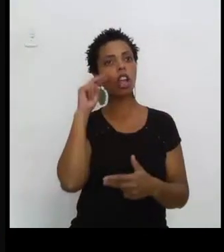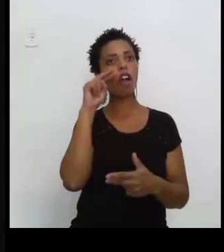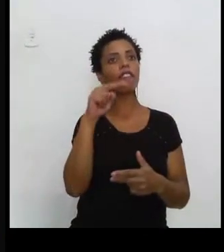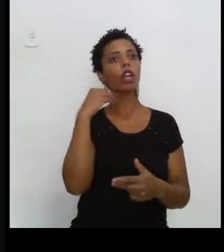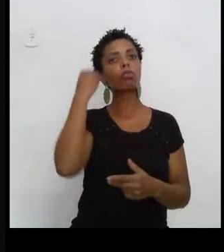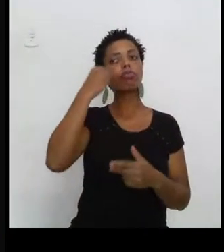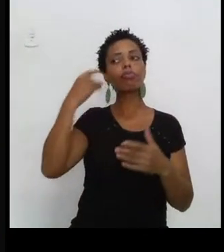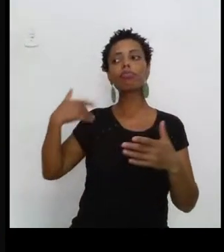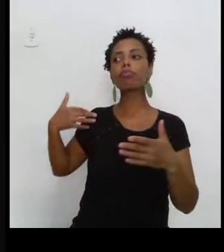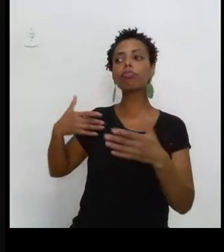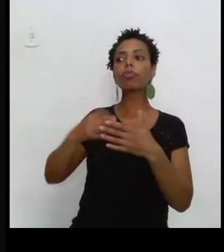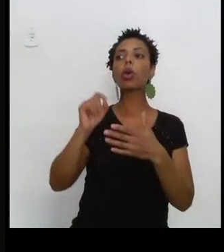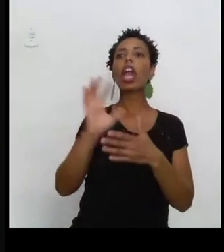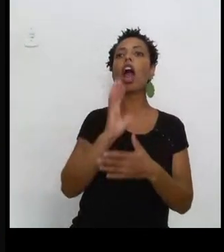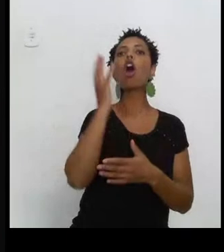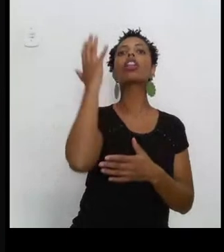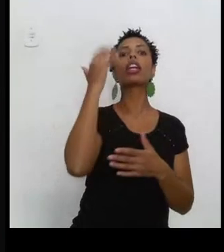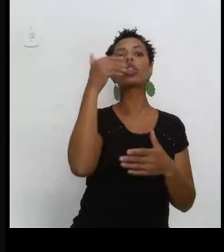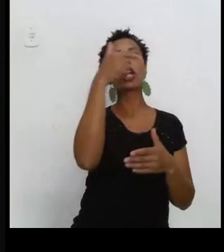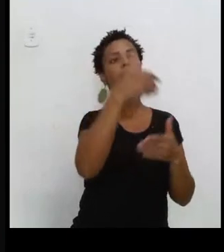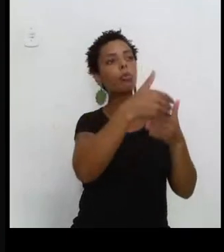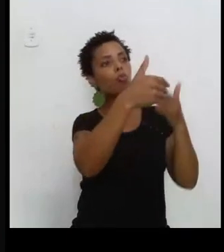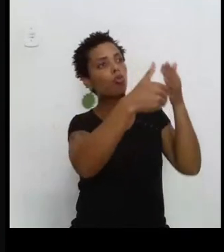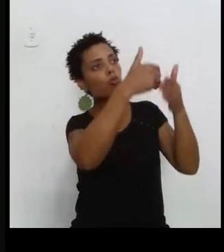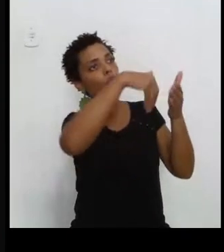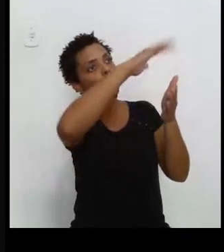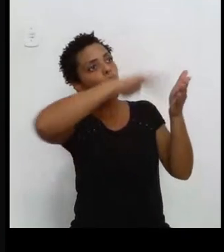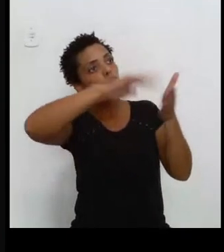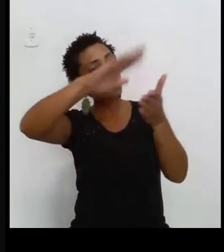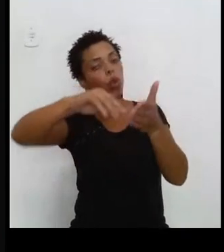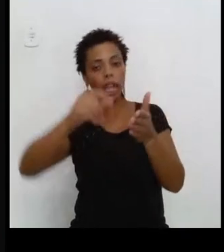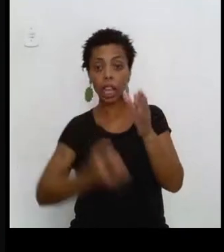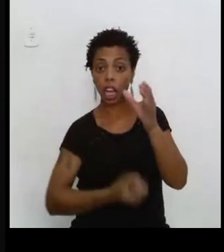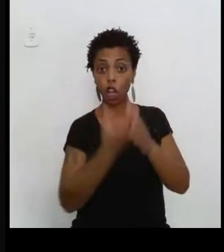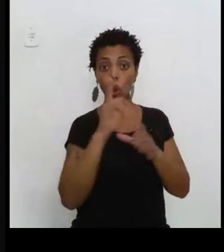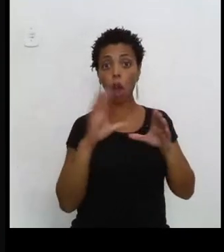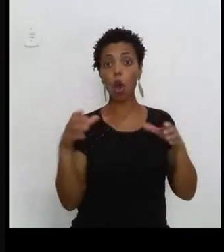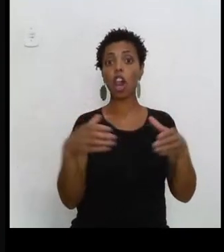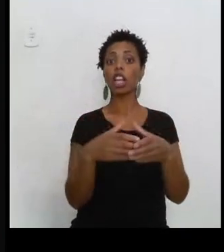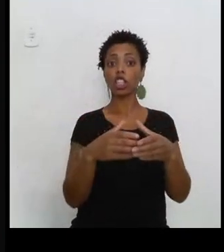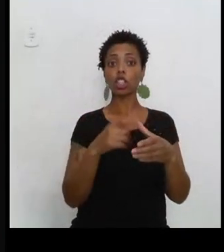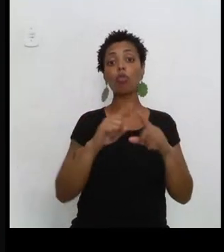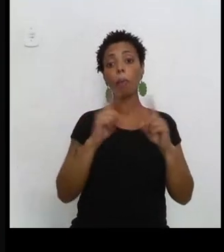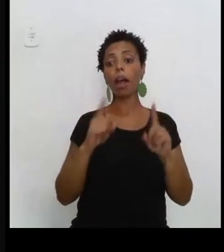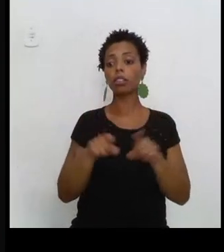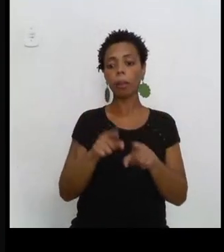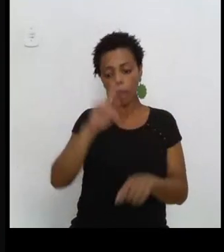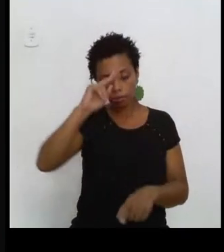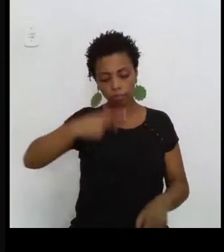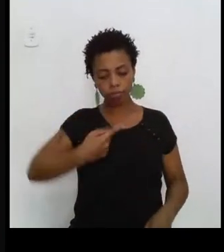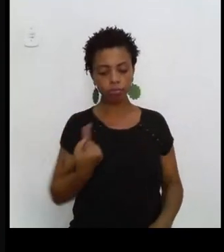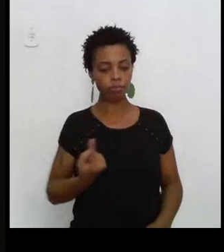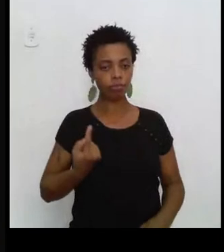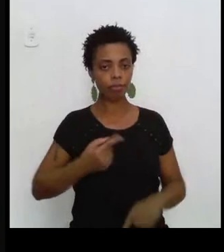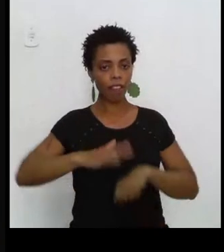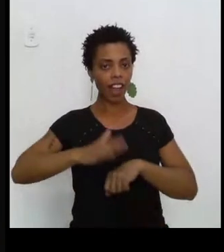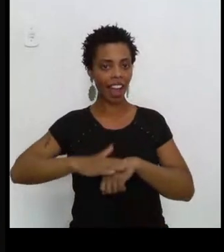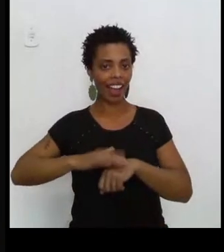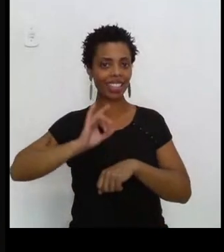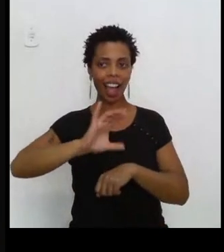no realizá-lo coletivamente e a primeira Persona E aí se observar o nascer etiquetas